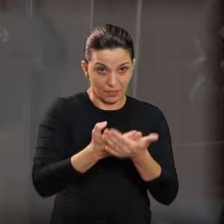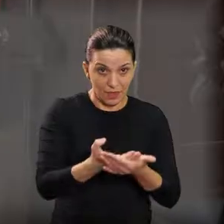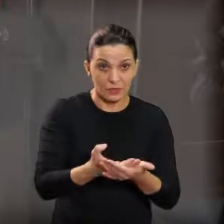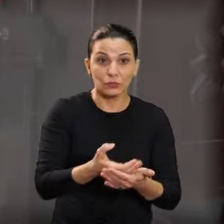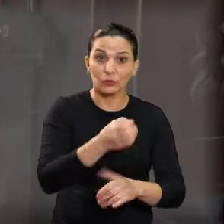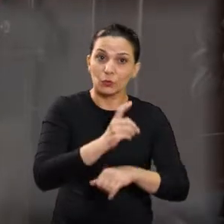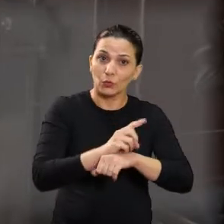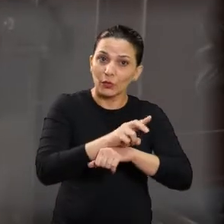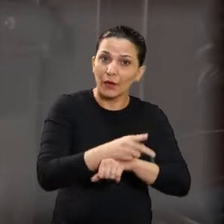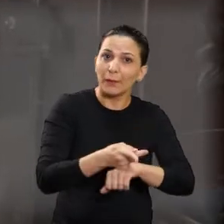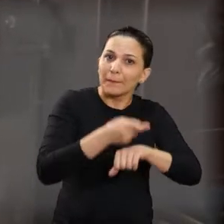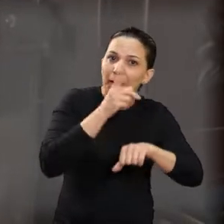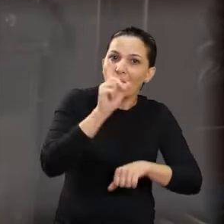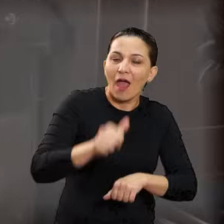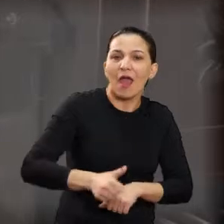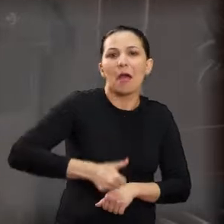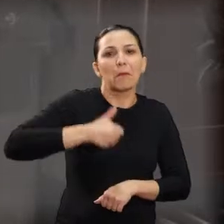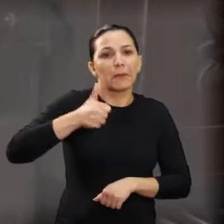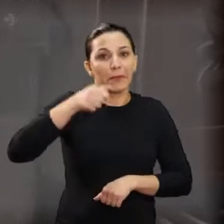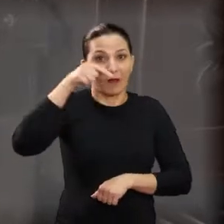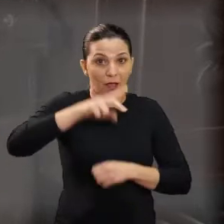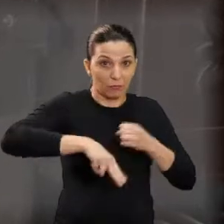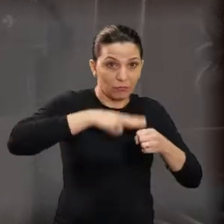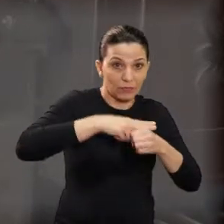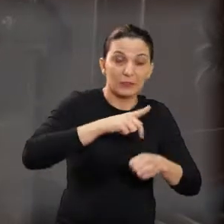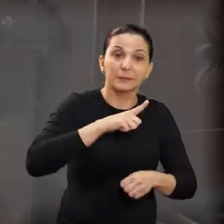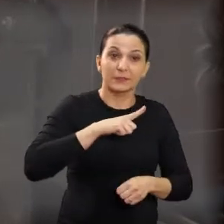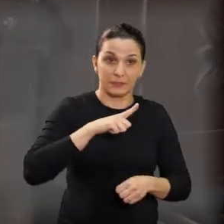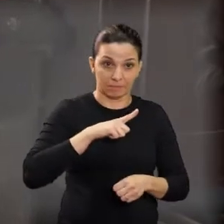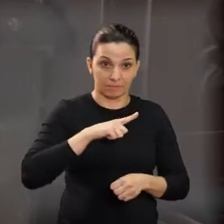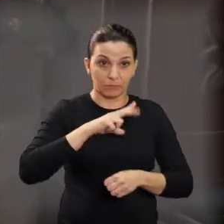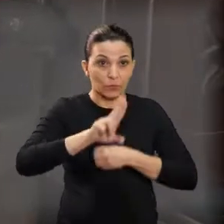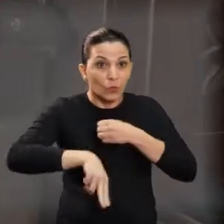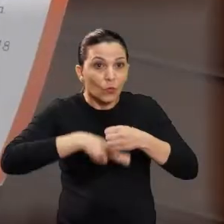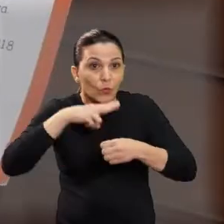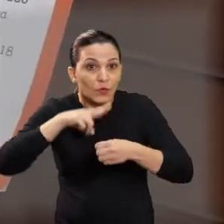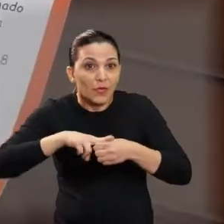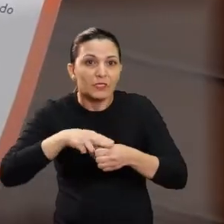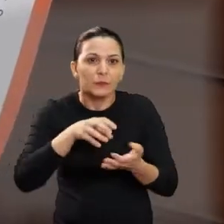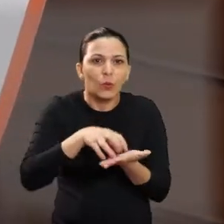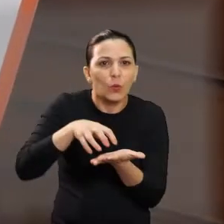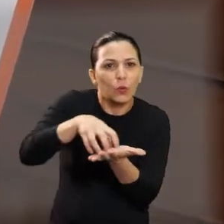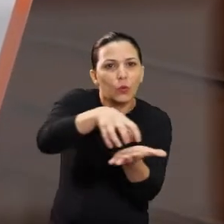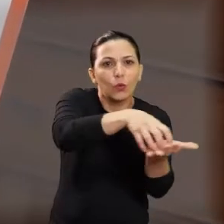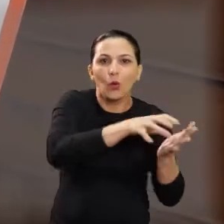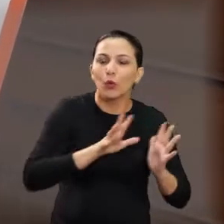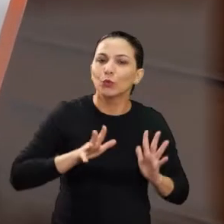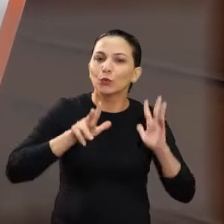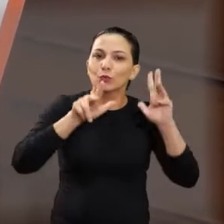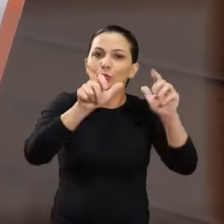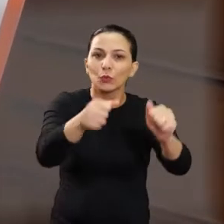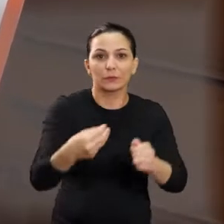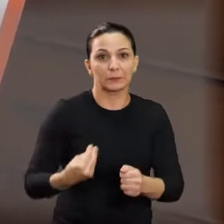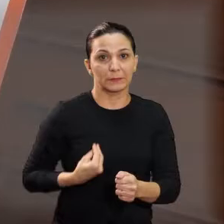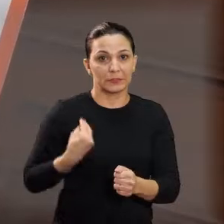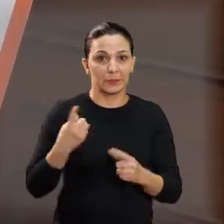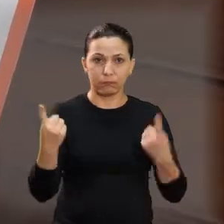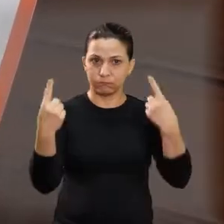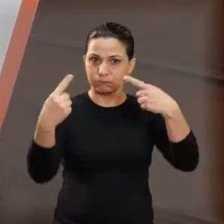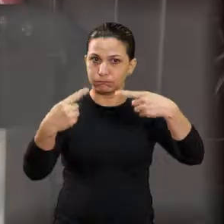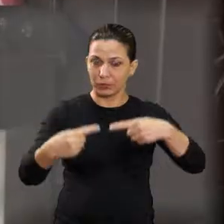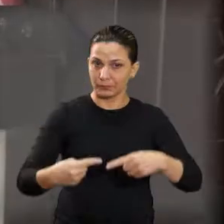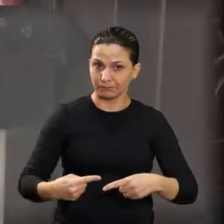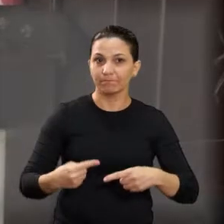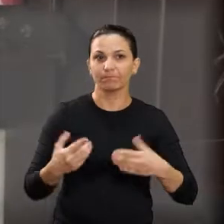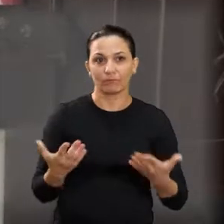A premiação da tese foi um prêmio, primeiro prêmio Unesp de teses. Todas as Unesps